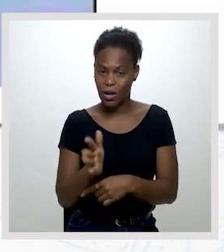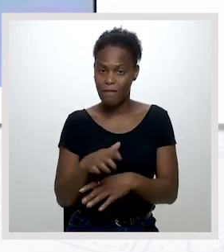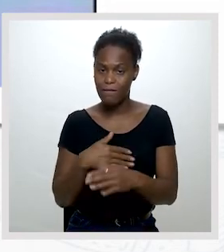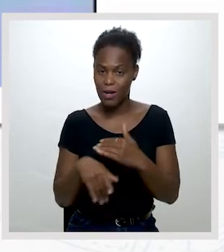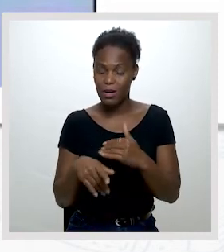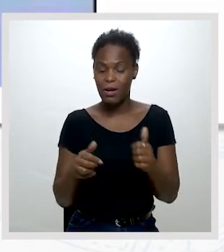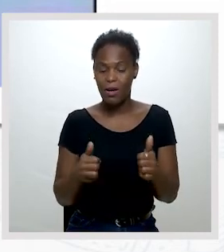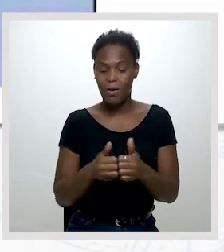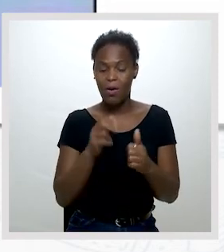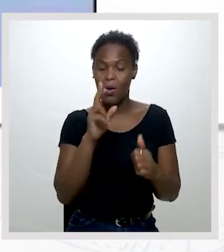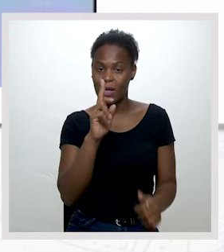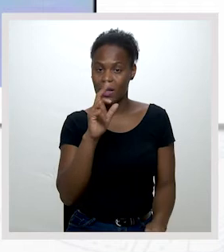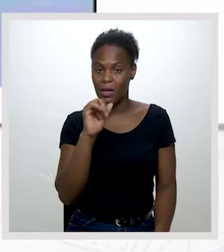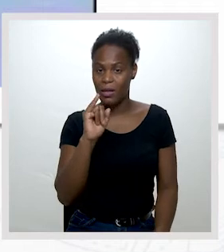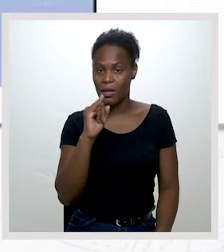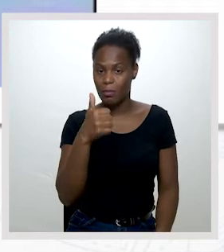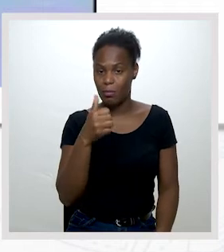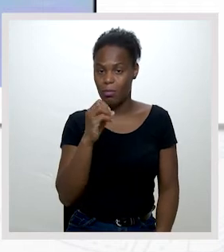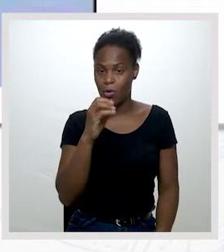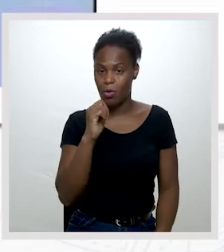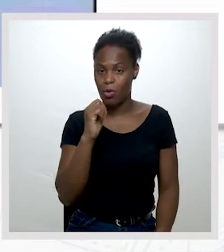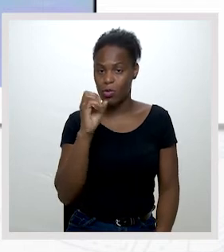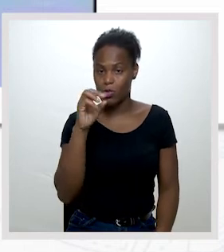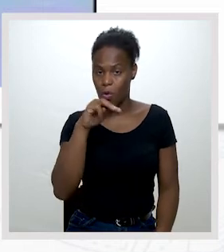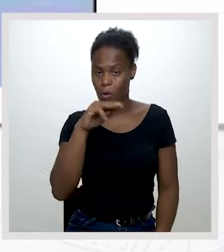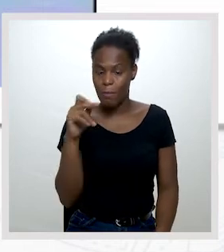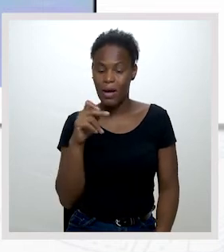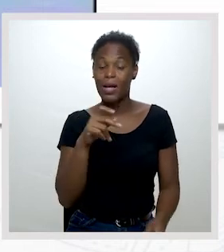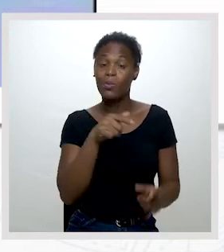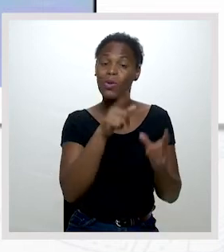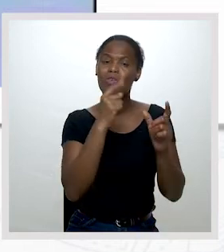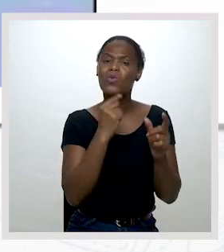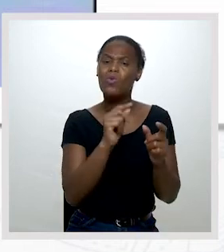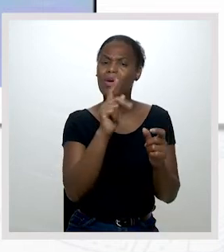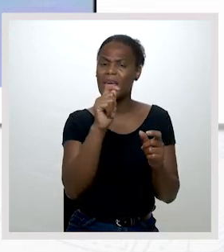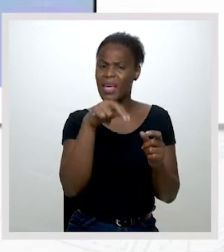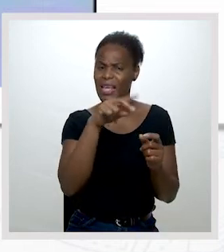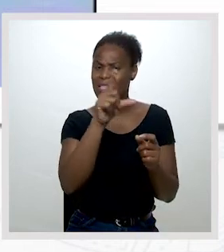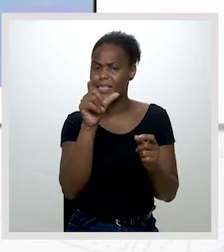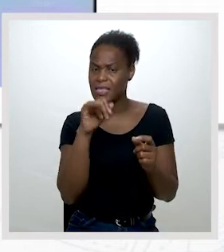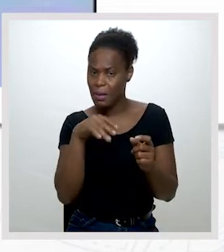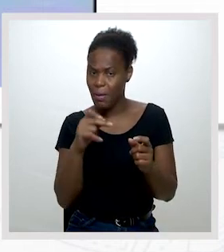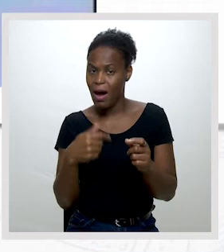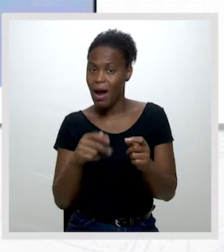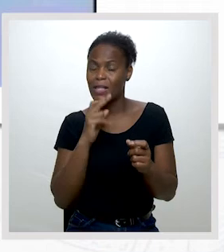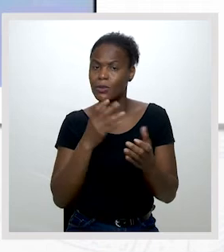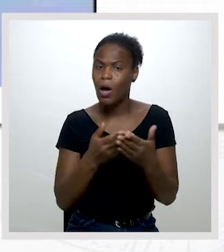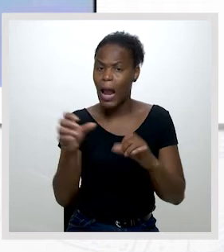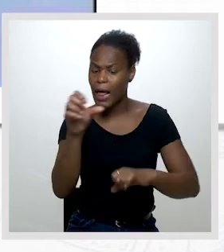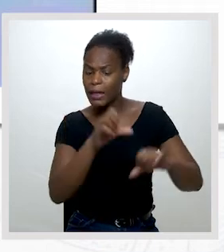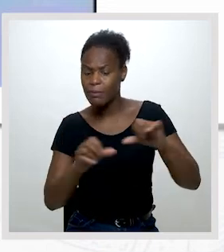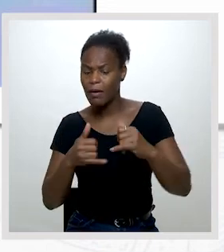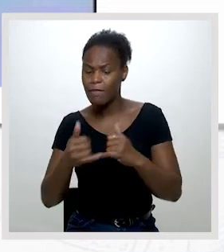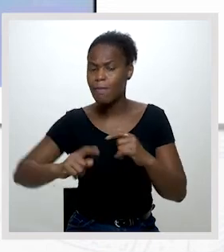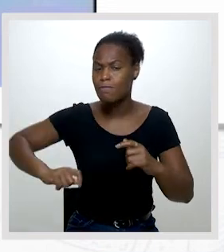através do ribossoma, de uma enzima que existe aqui no ribossoma, irá acontecer aqui uma reação química que vai